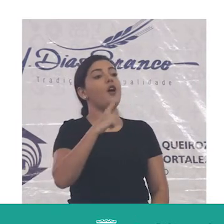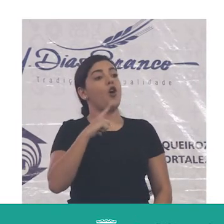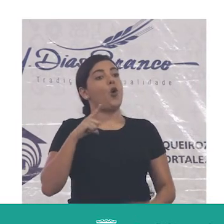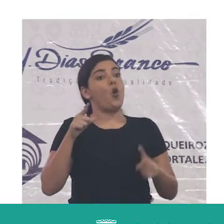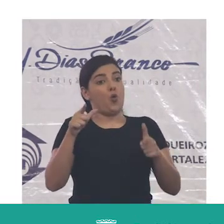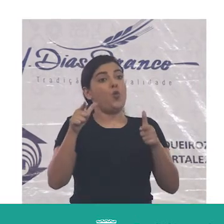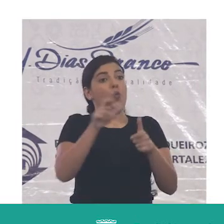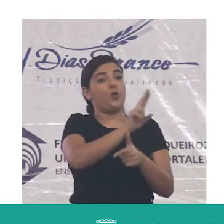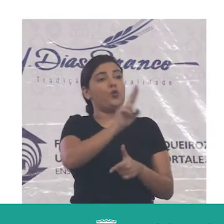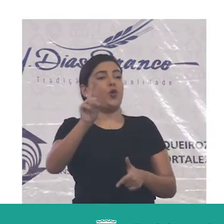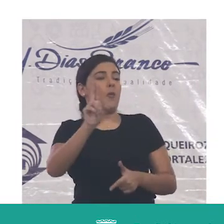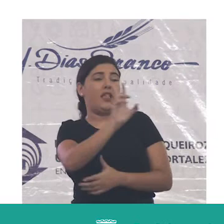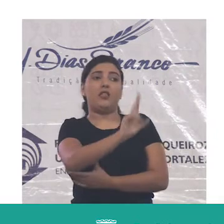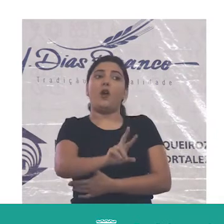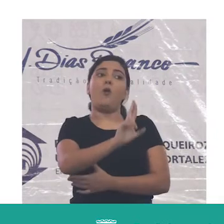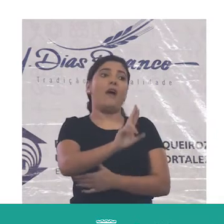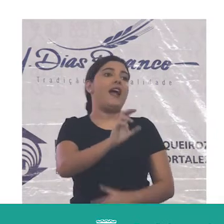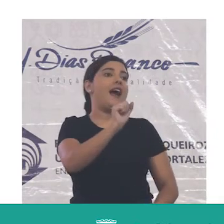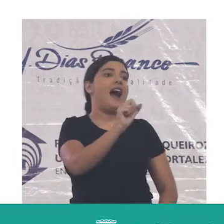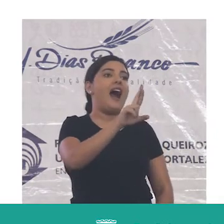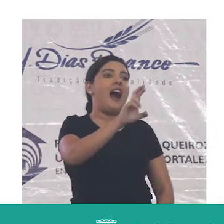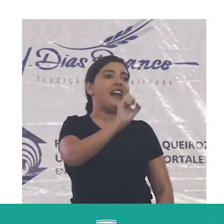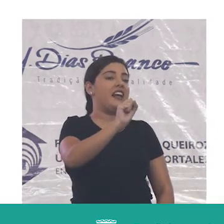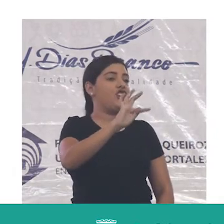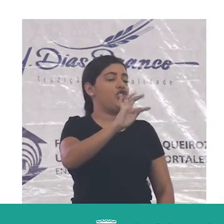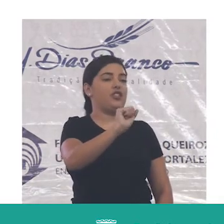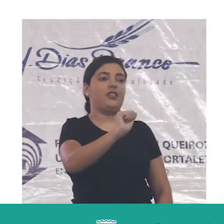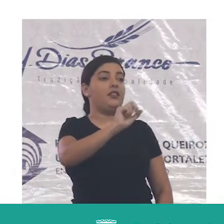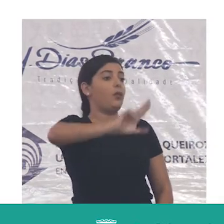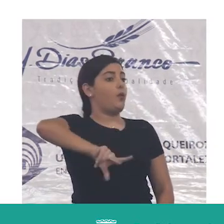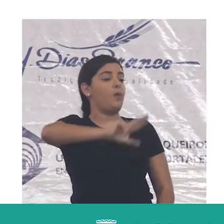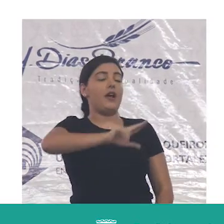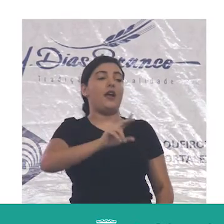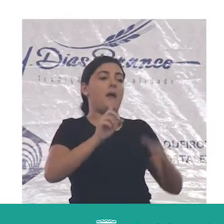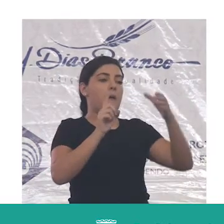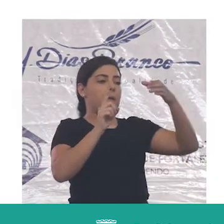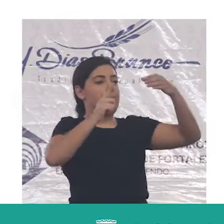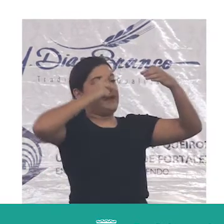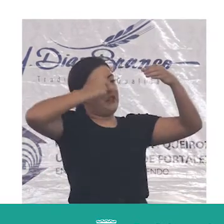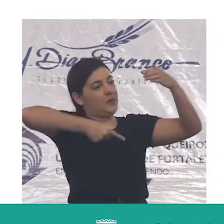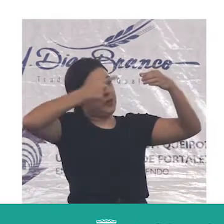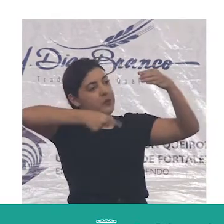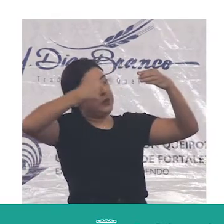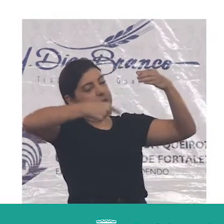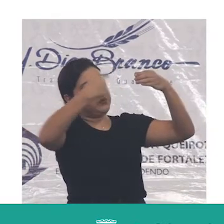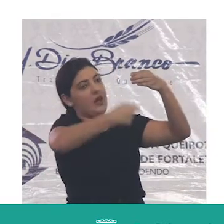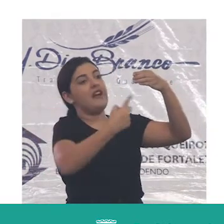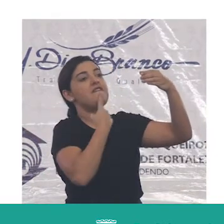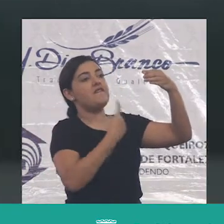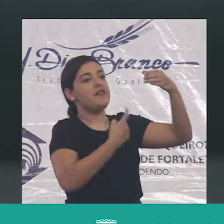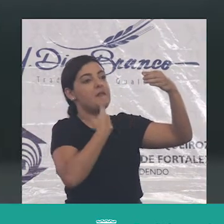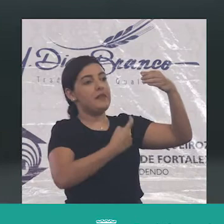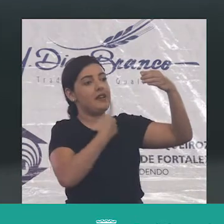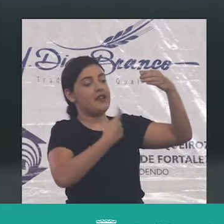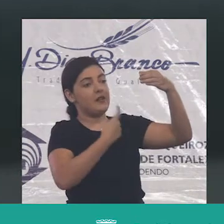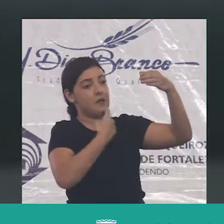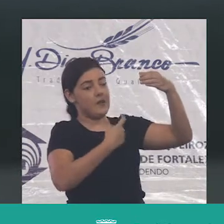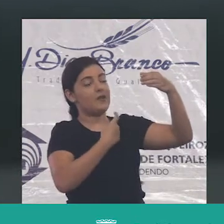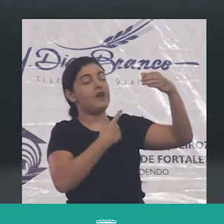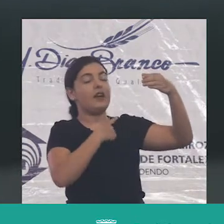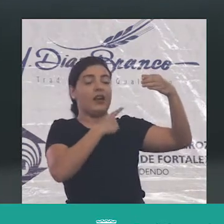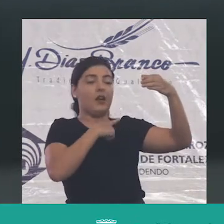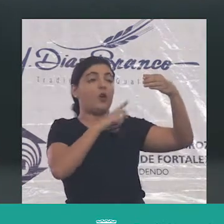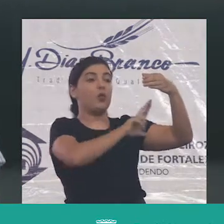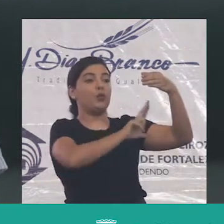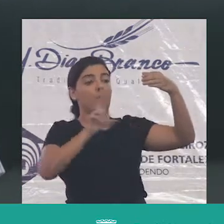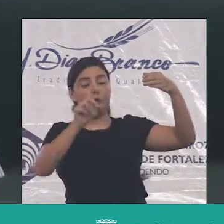dou não é arestas. No cilindro, essa linha vertical que você vai traçando de cima para baixo o tempo